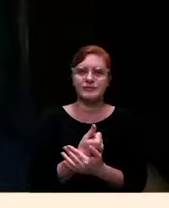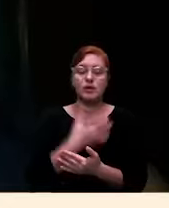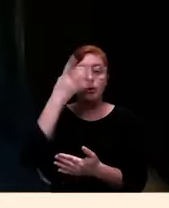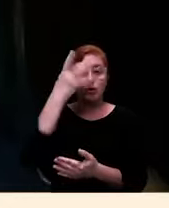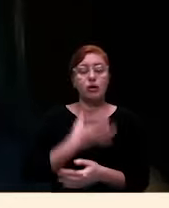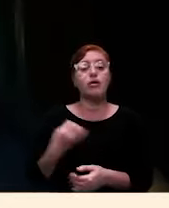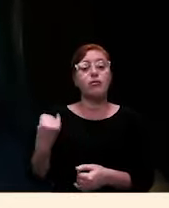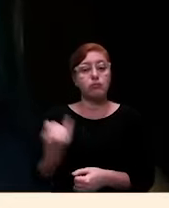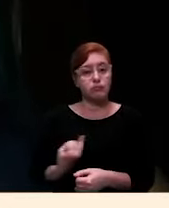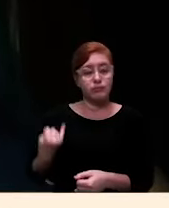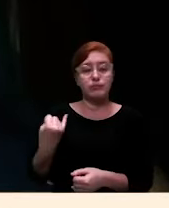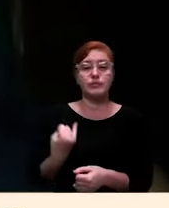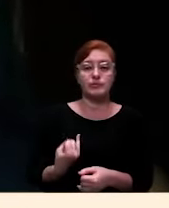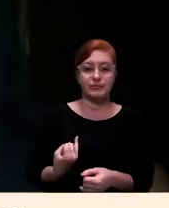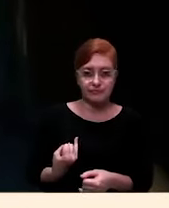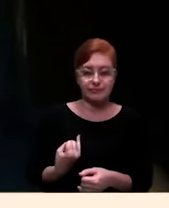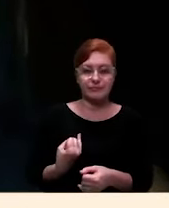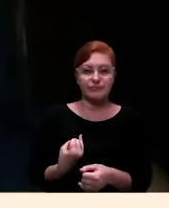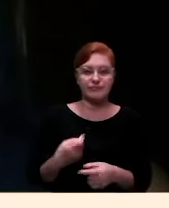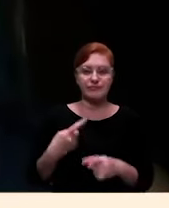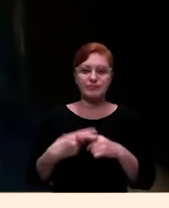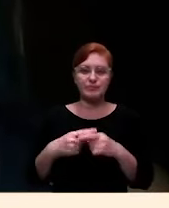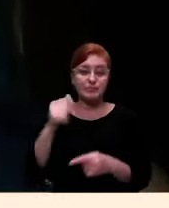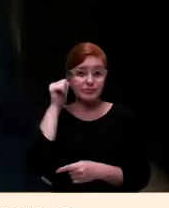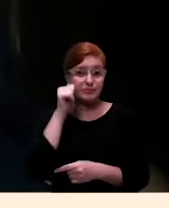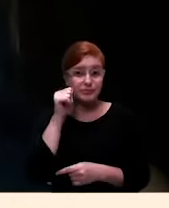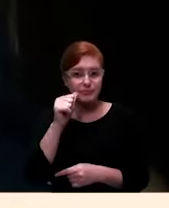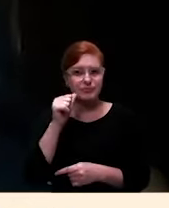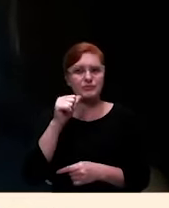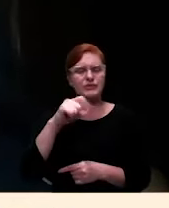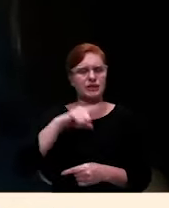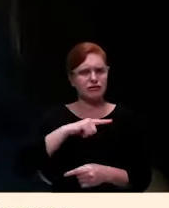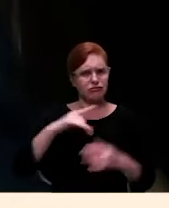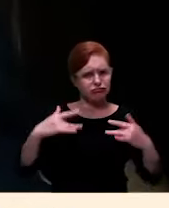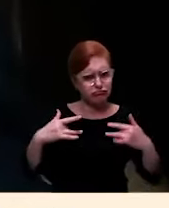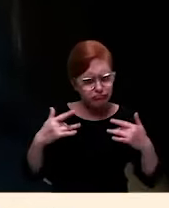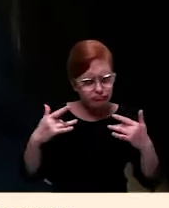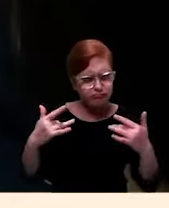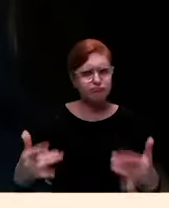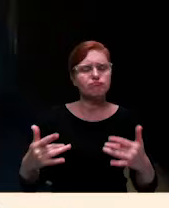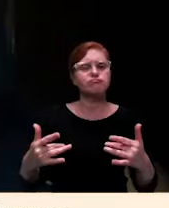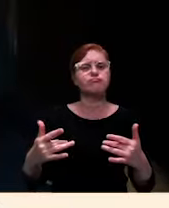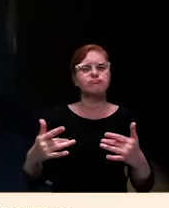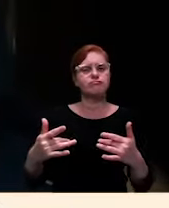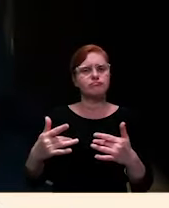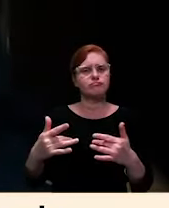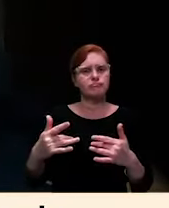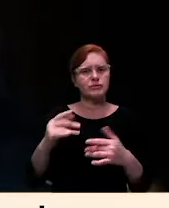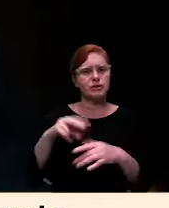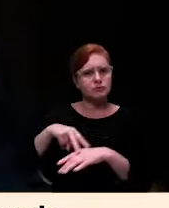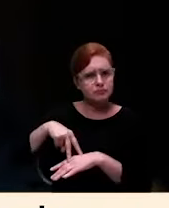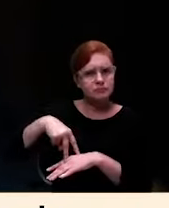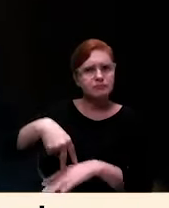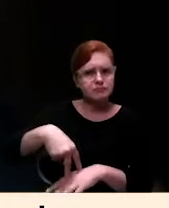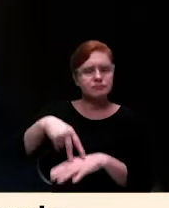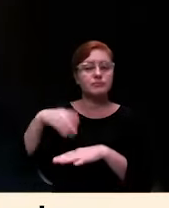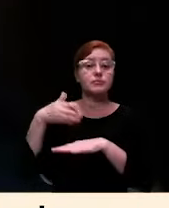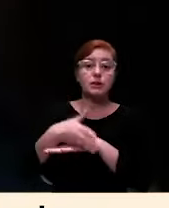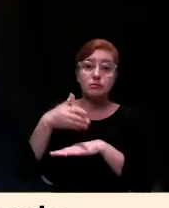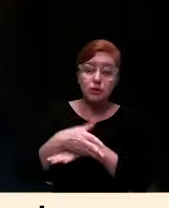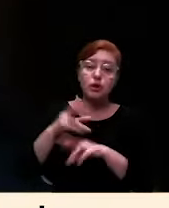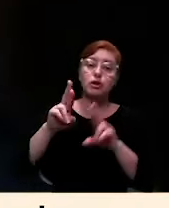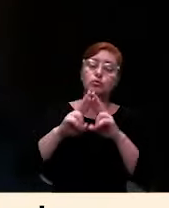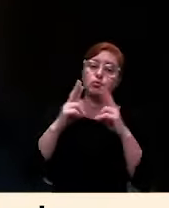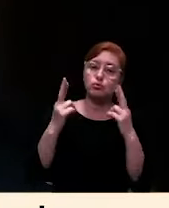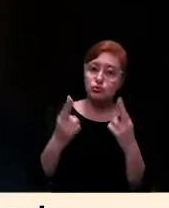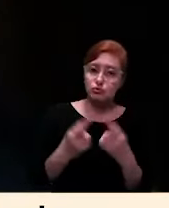jovens, crianças. Então, acho que isso é importante. Cada vez mais as mulheres estão se dedicando, cada vez mais